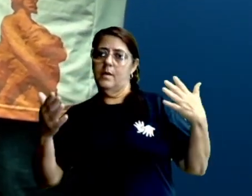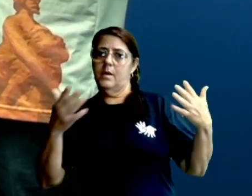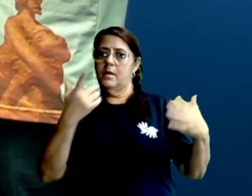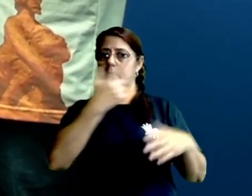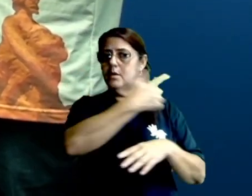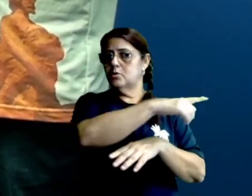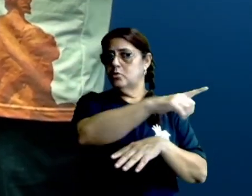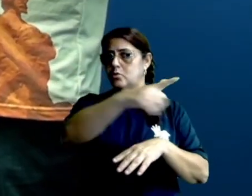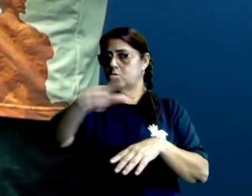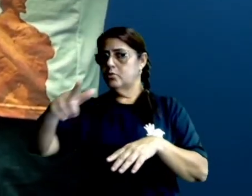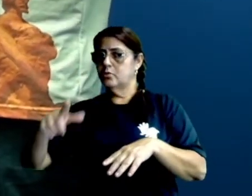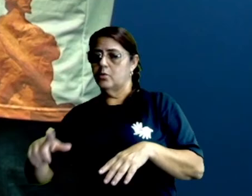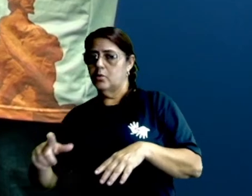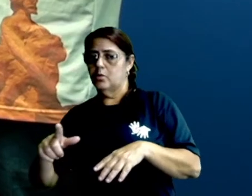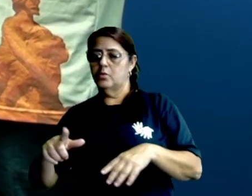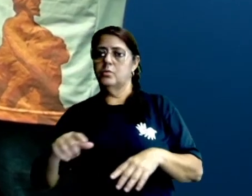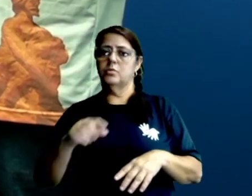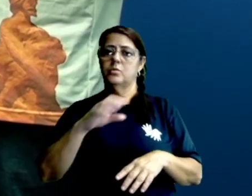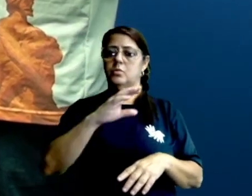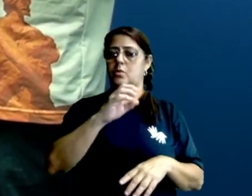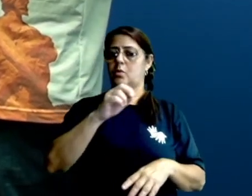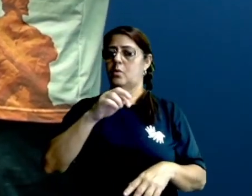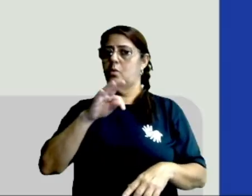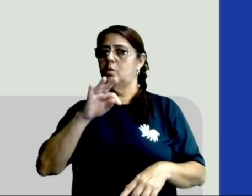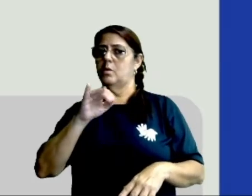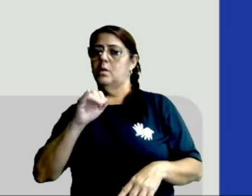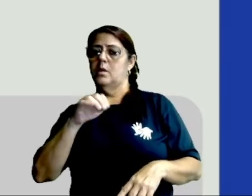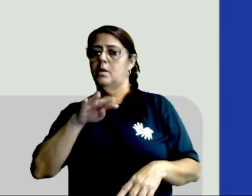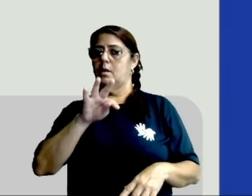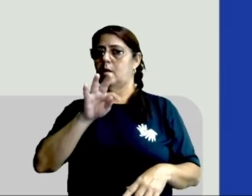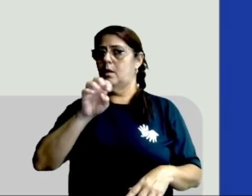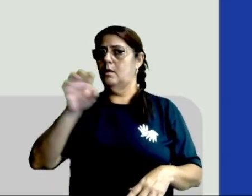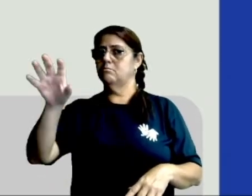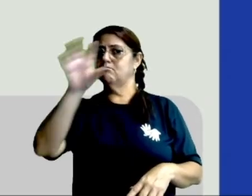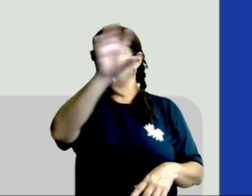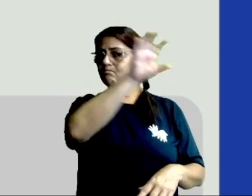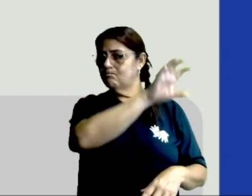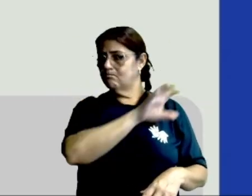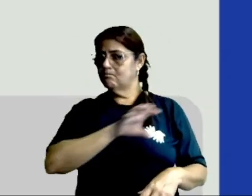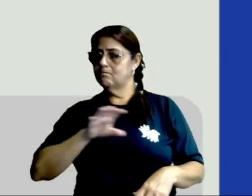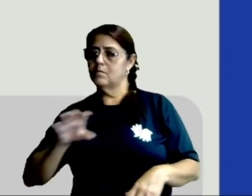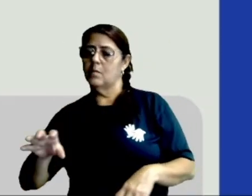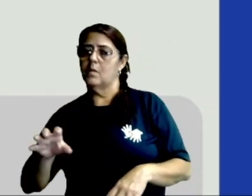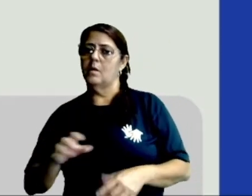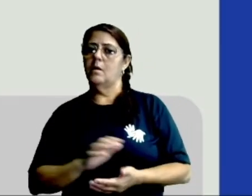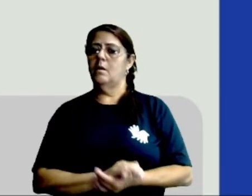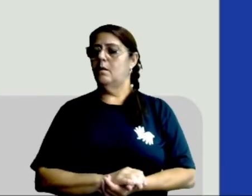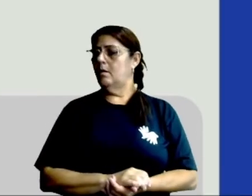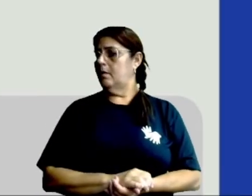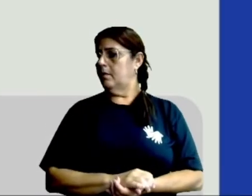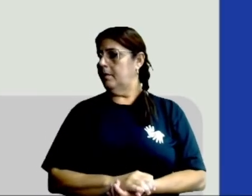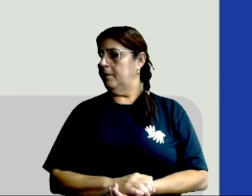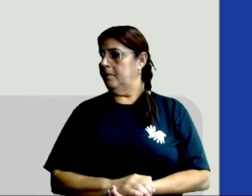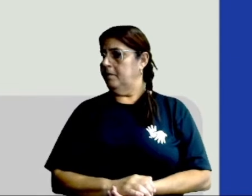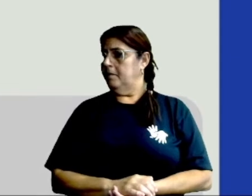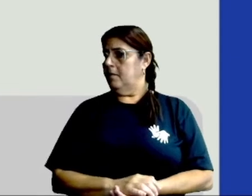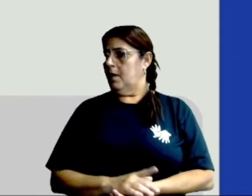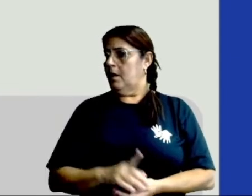aos outros continentes, né, como o asiático, como o africano e o continente americano.